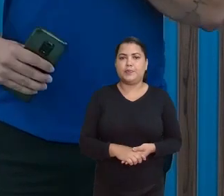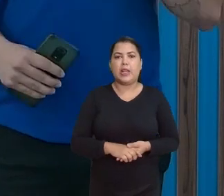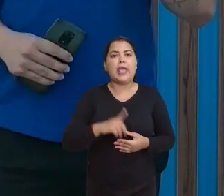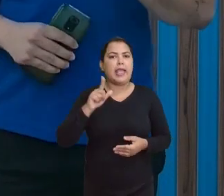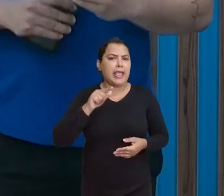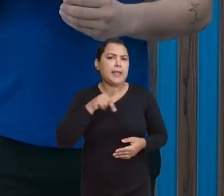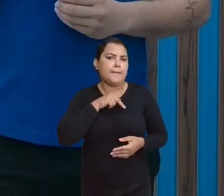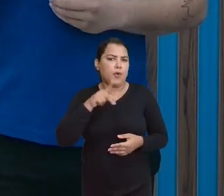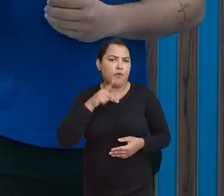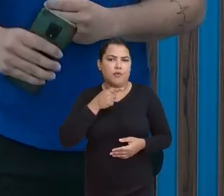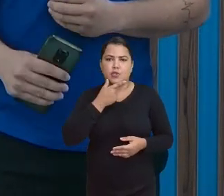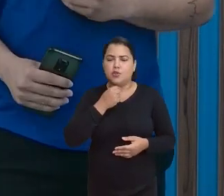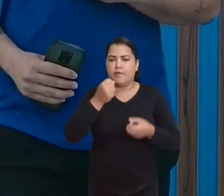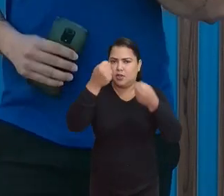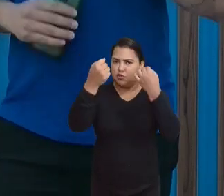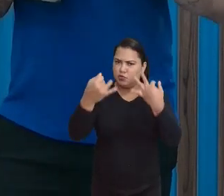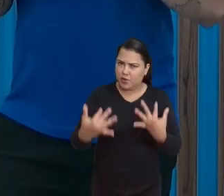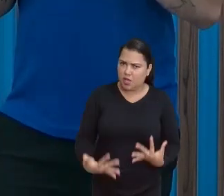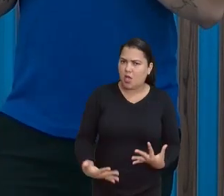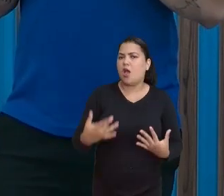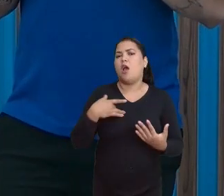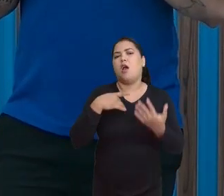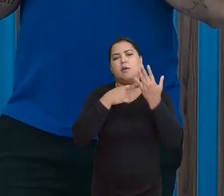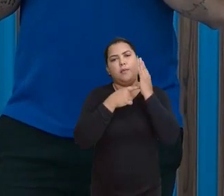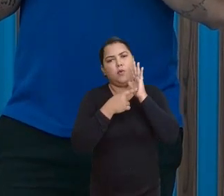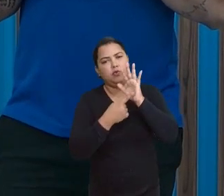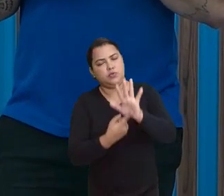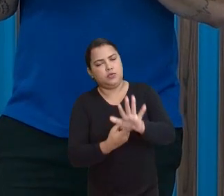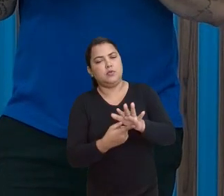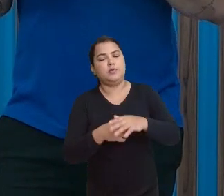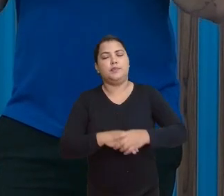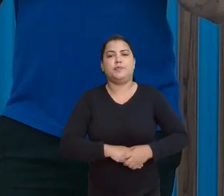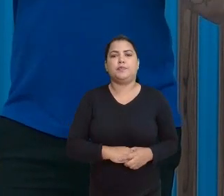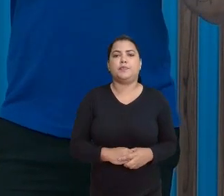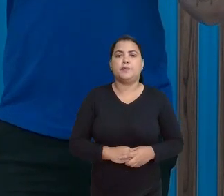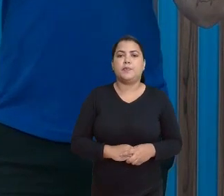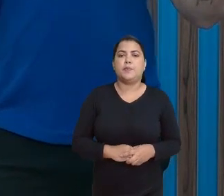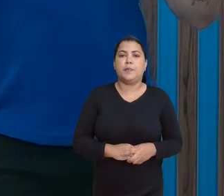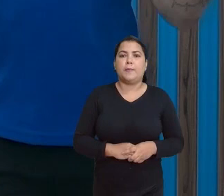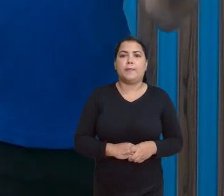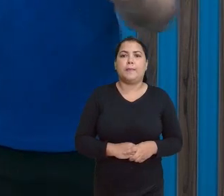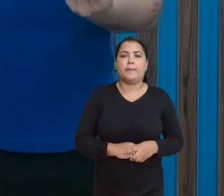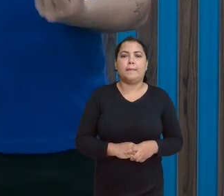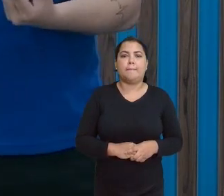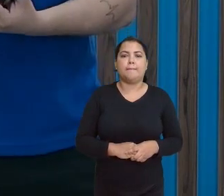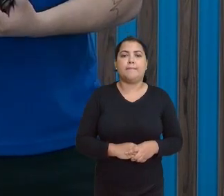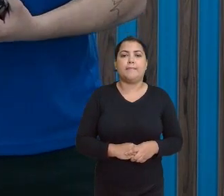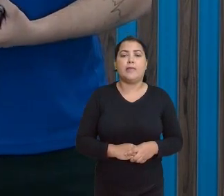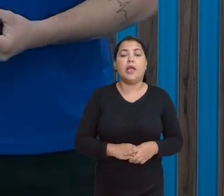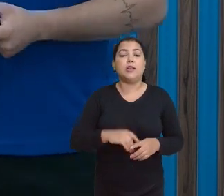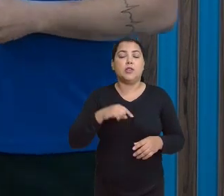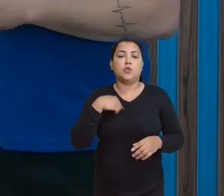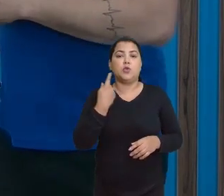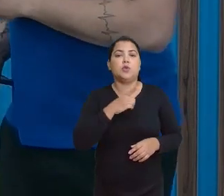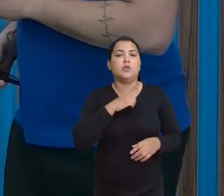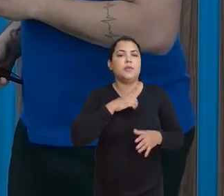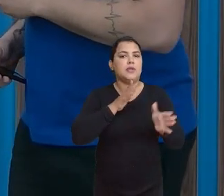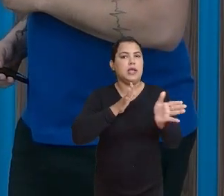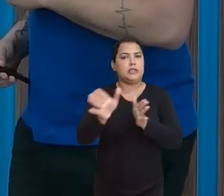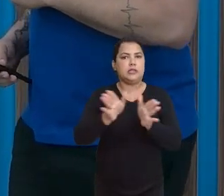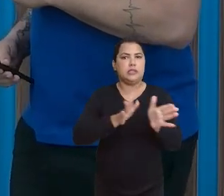gente vai chegar, vai avançar, e aí a gente tem essa acessibilidade, né?